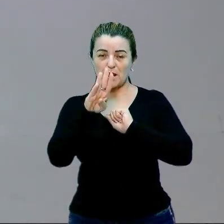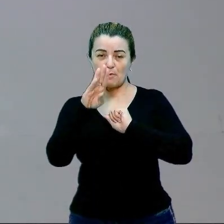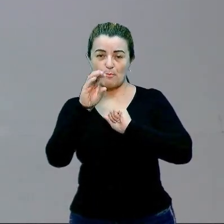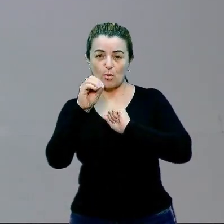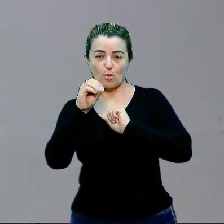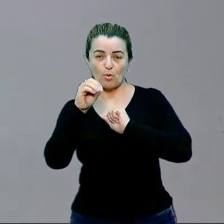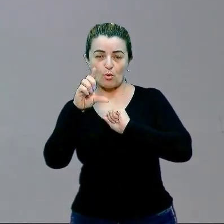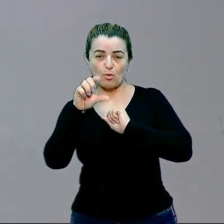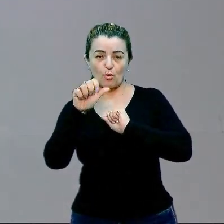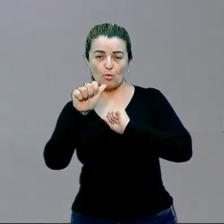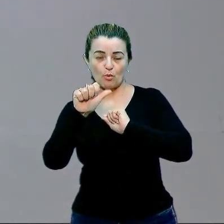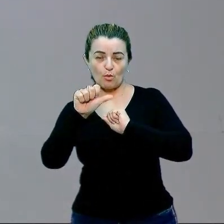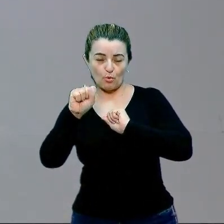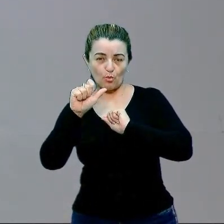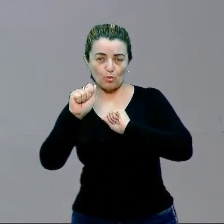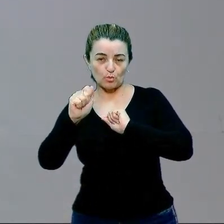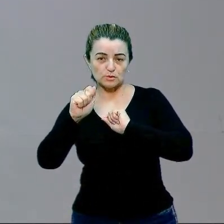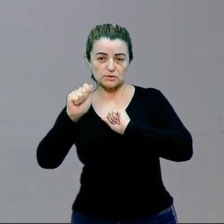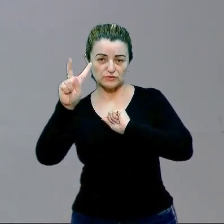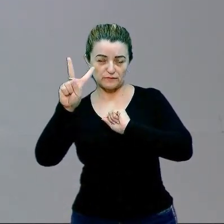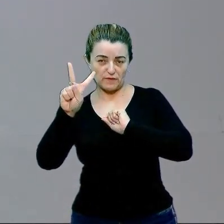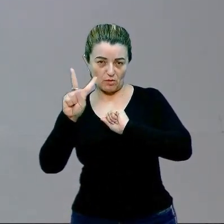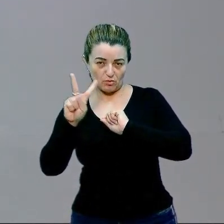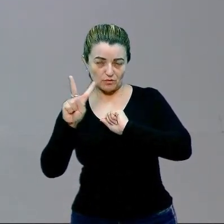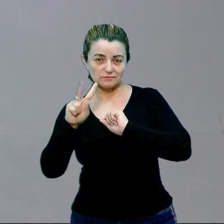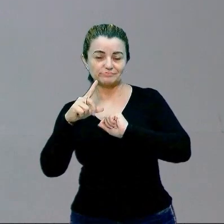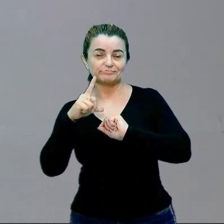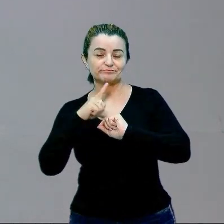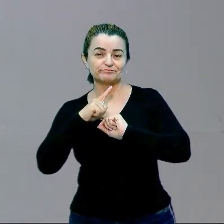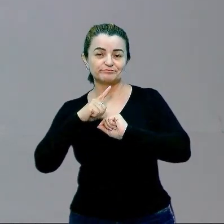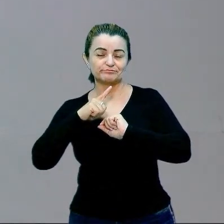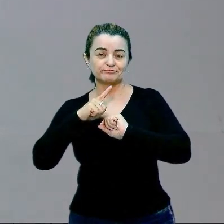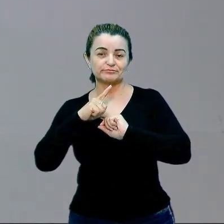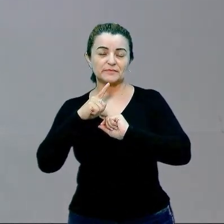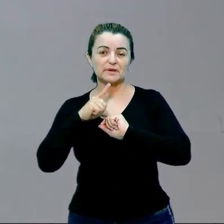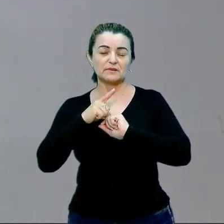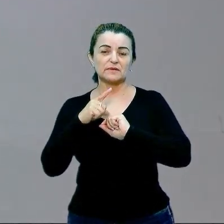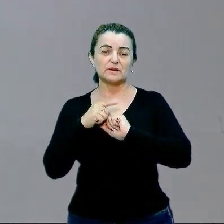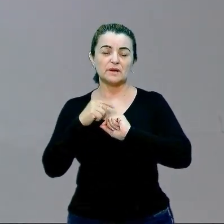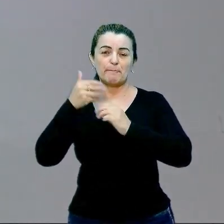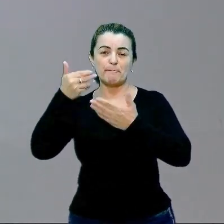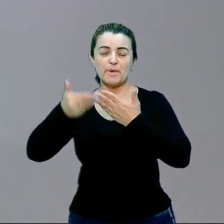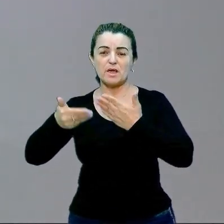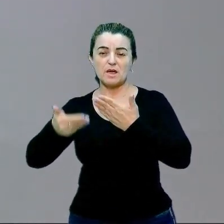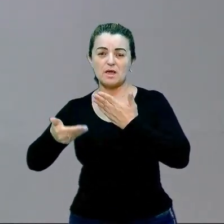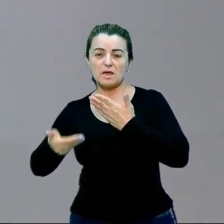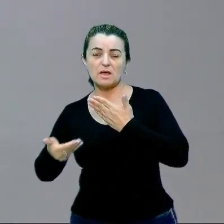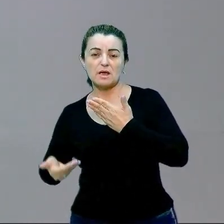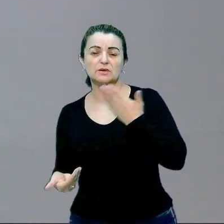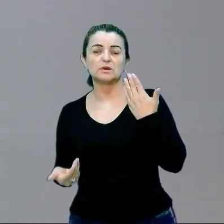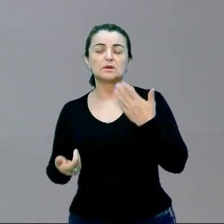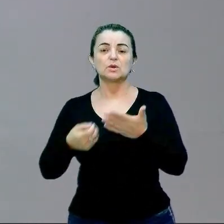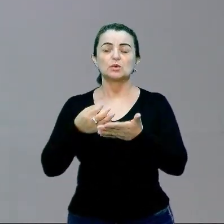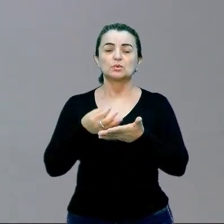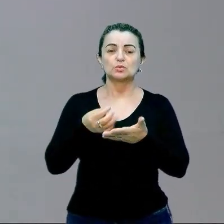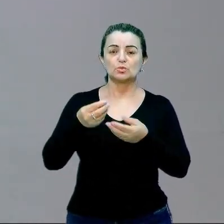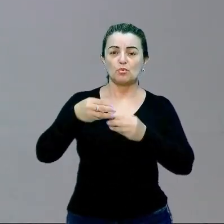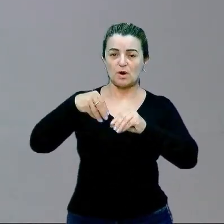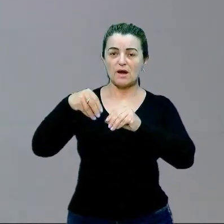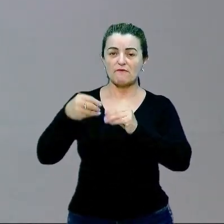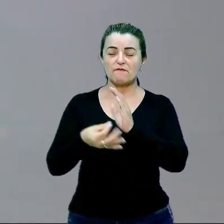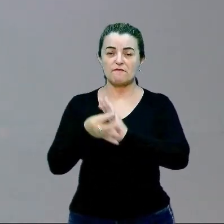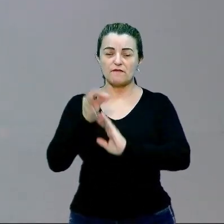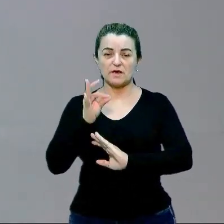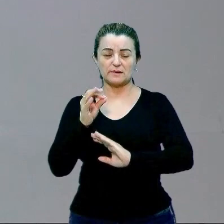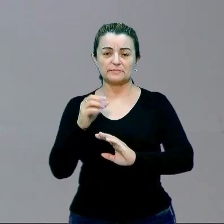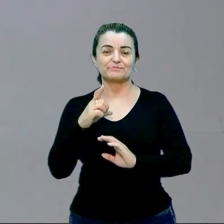da Bolsa de Valores, a gente também tem a questão do declínio do café, em que a gente tem essa crise aí relacionada.